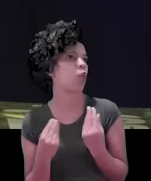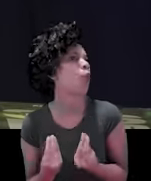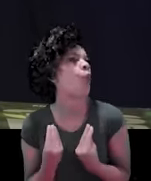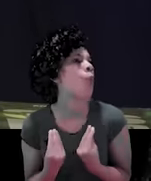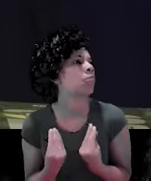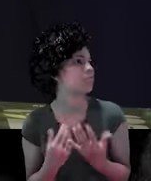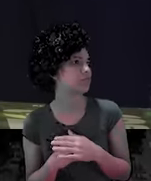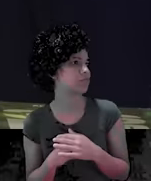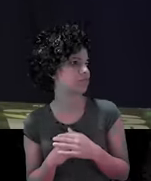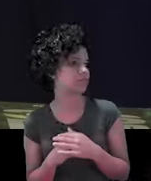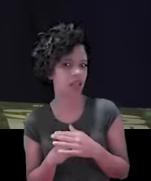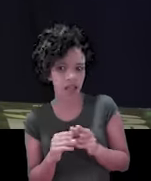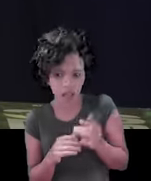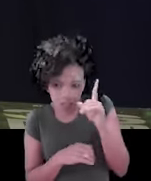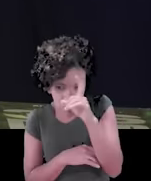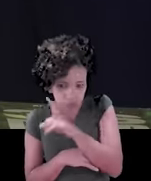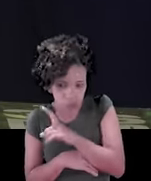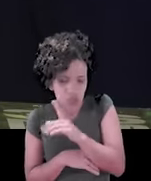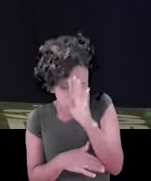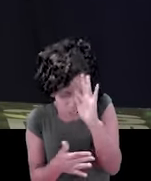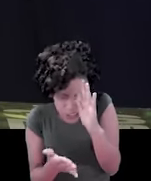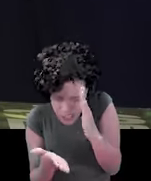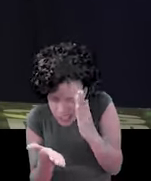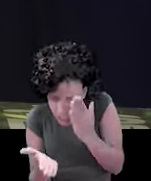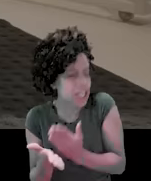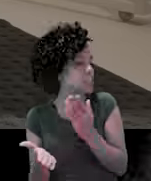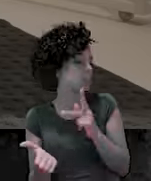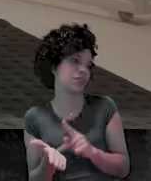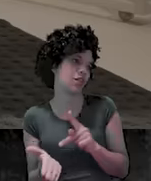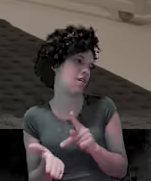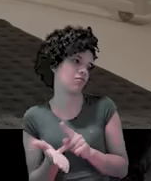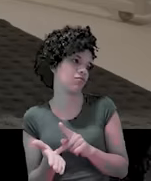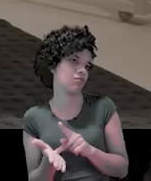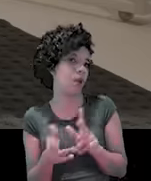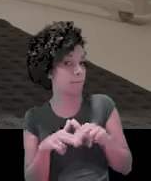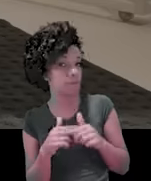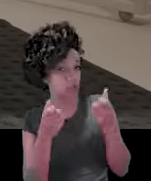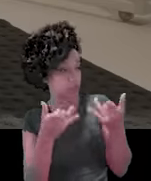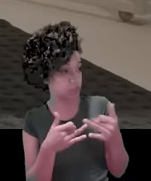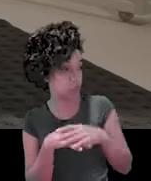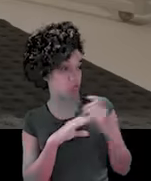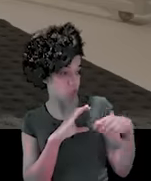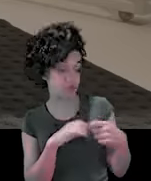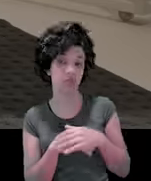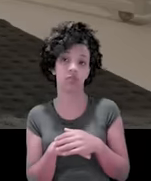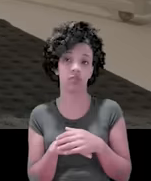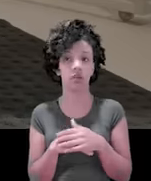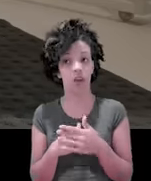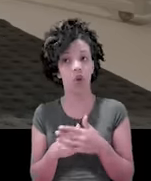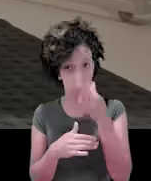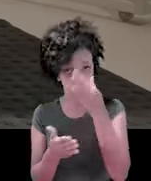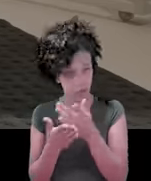com que isso essa dificuldade de crer de verdade de vez em quando eu disse naquele vídeo